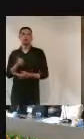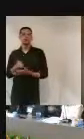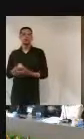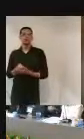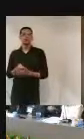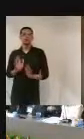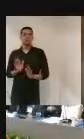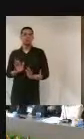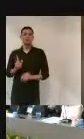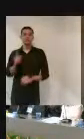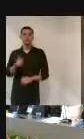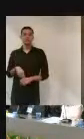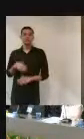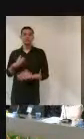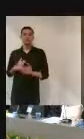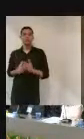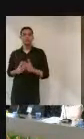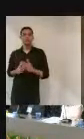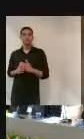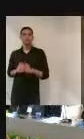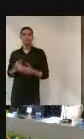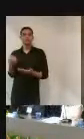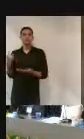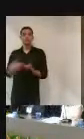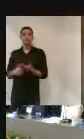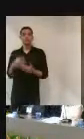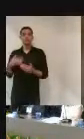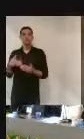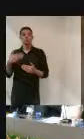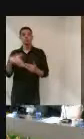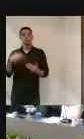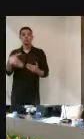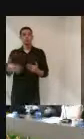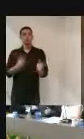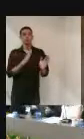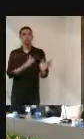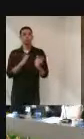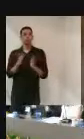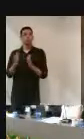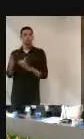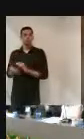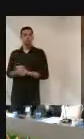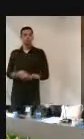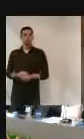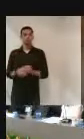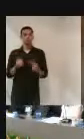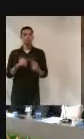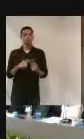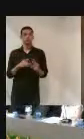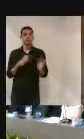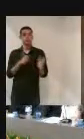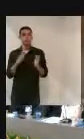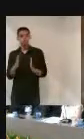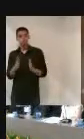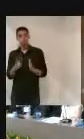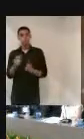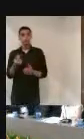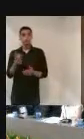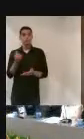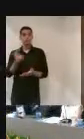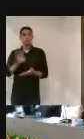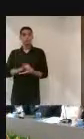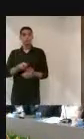uma meta para as próximas fases, né? A fase 2, que é uma fase então, de investimento por tonelada, ou